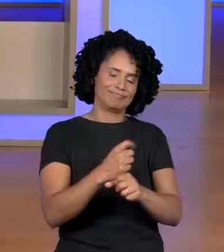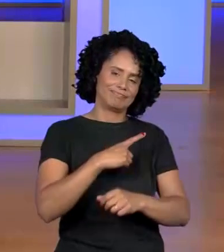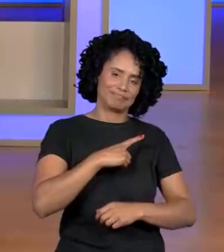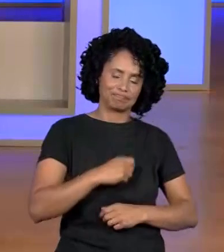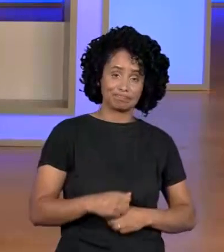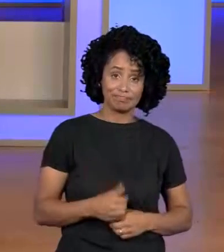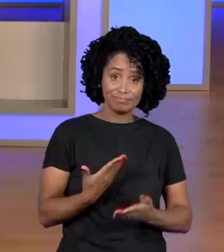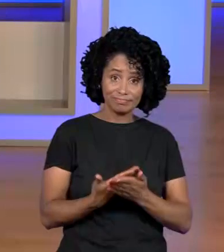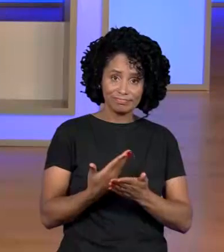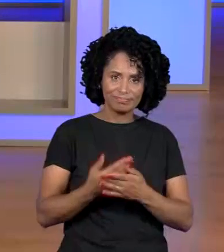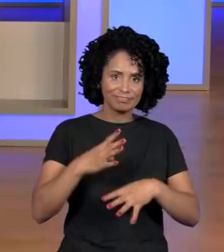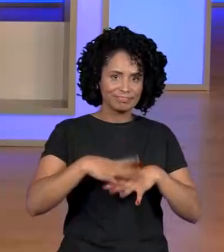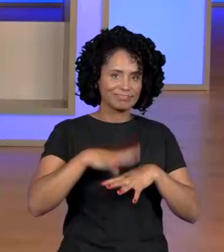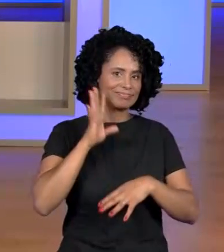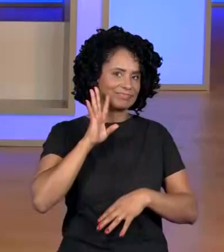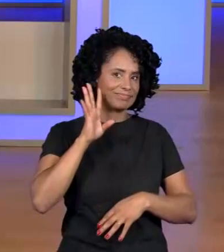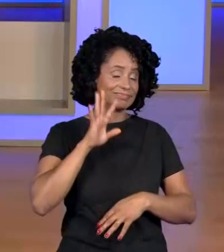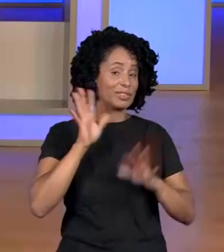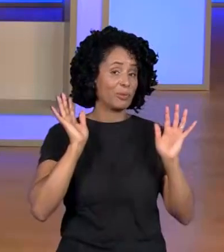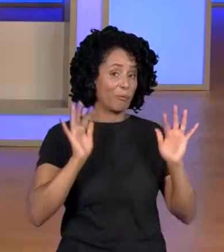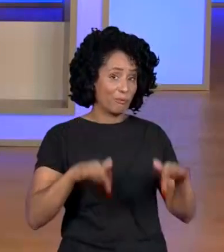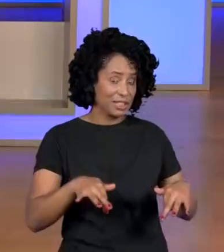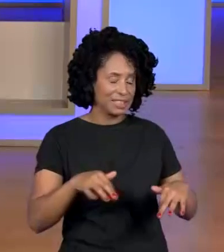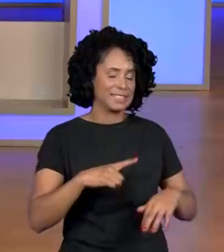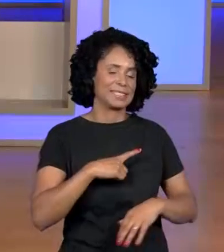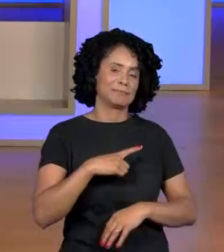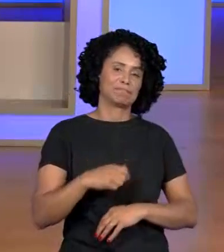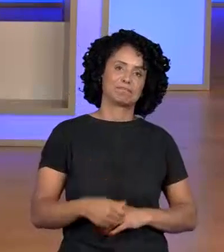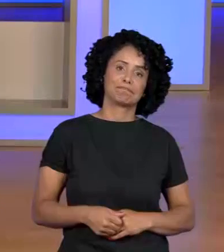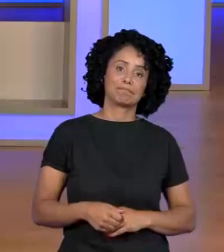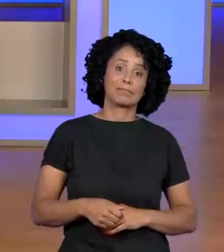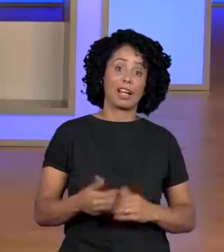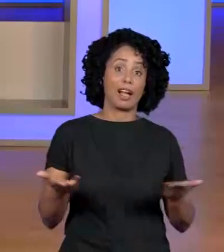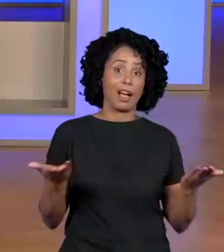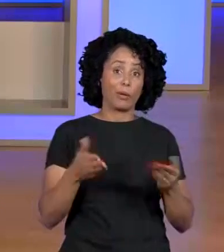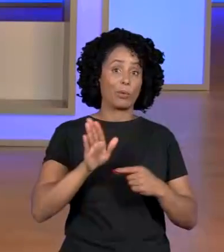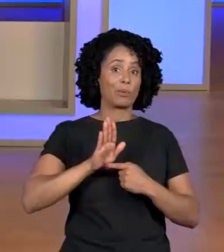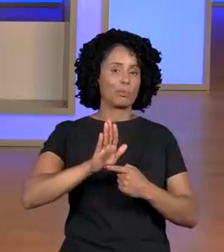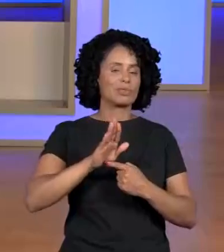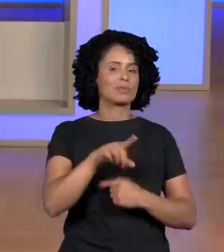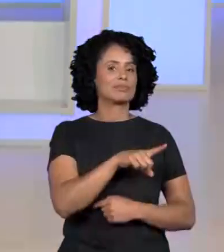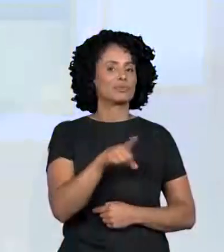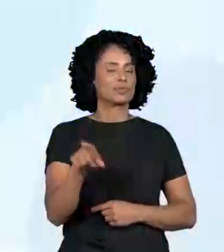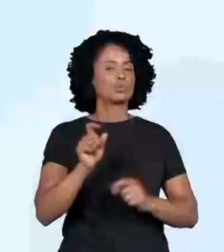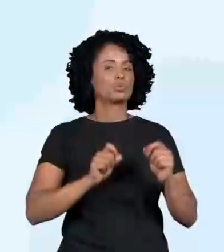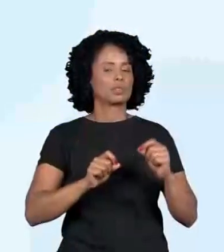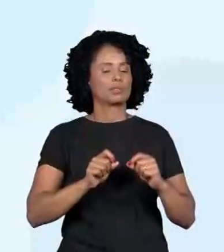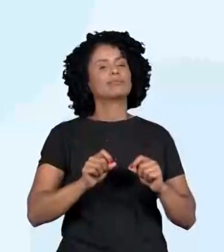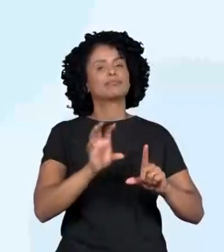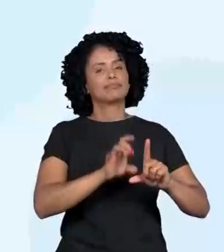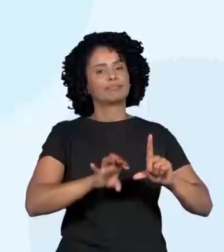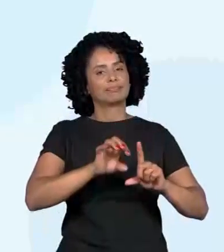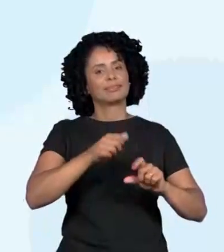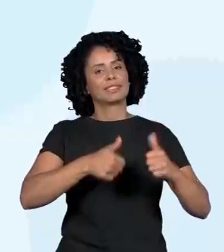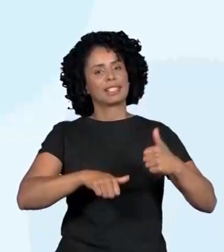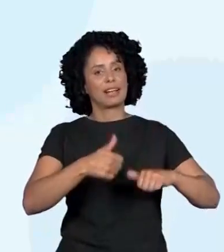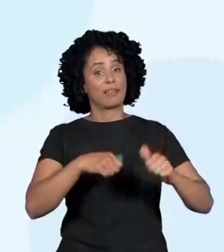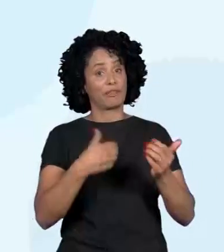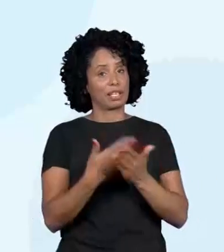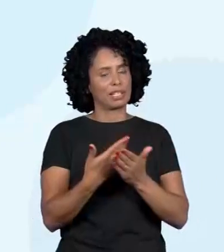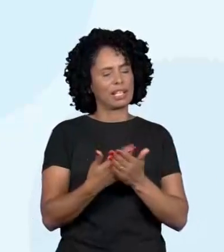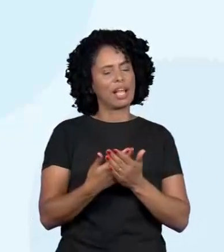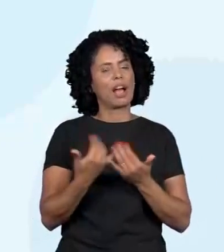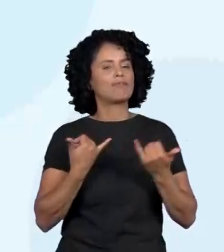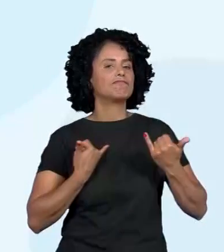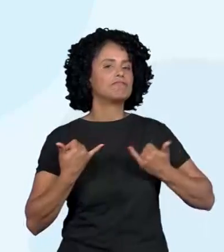legal e eu vou ficando por aqui. Para finalizar, eu deixo aí o formulário de avaliação para vocês me